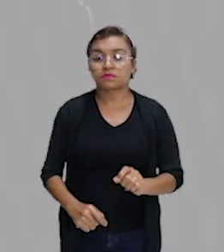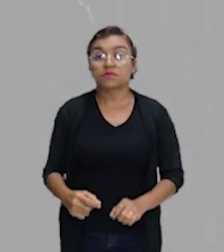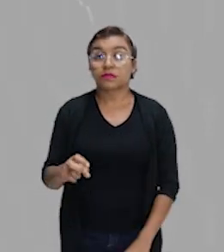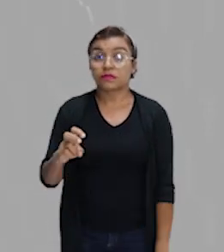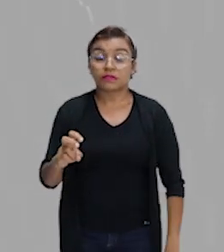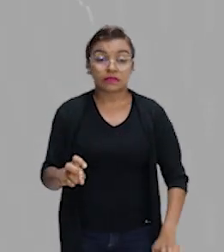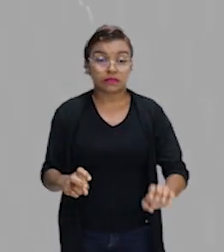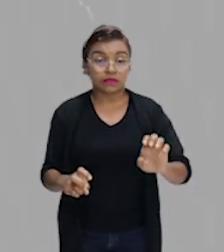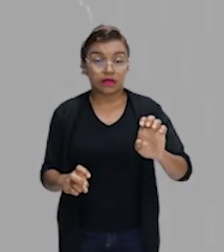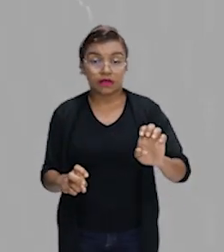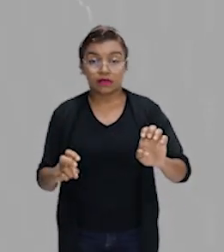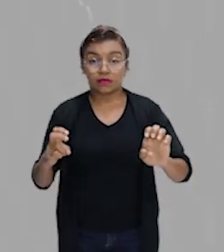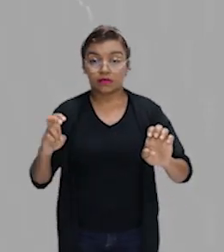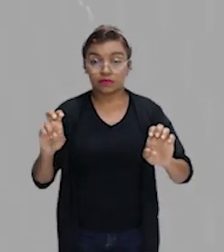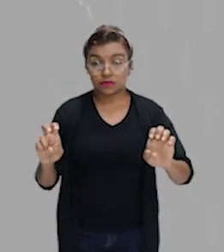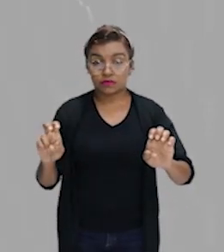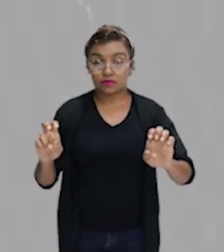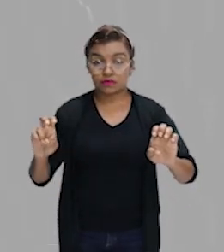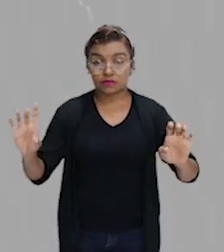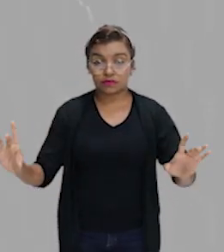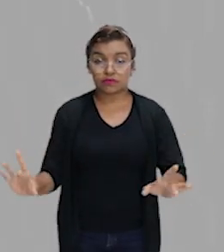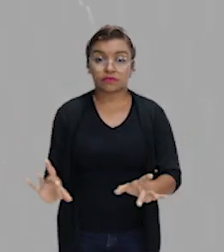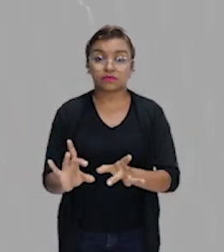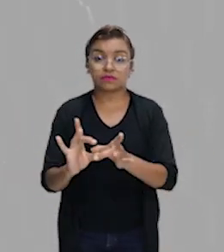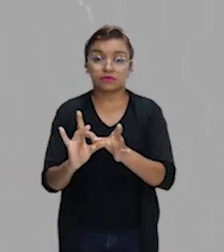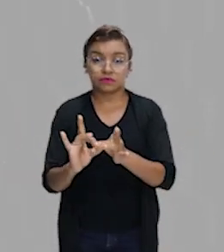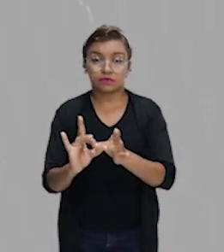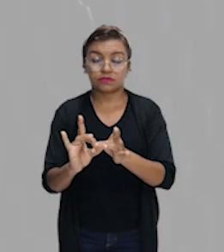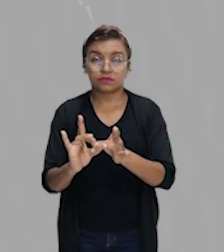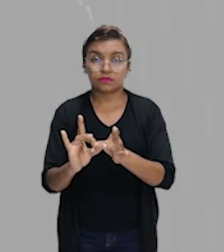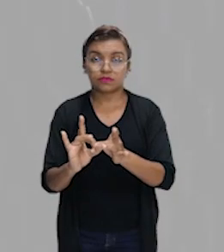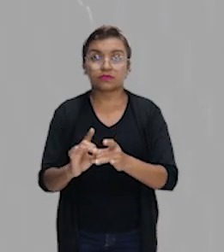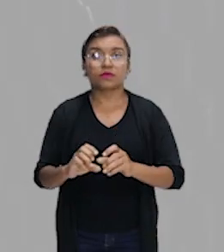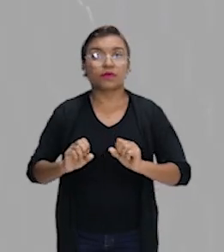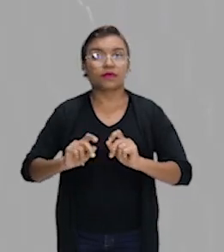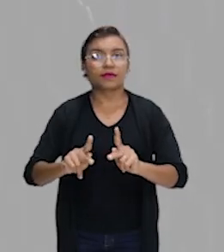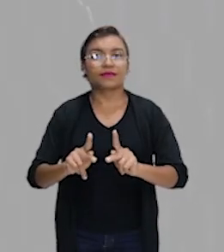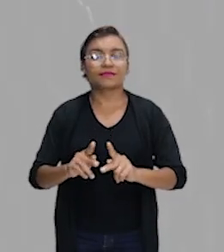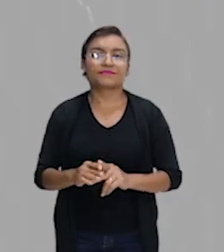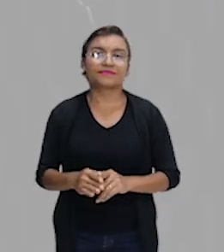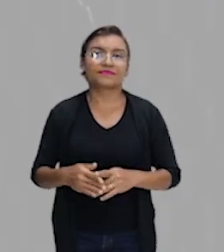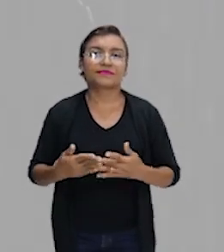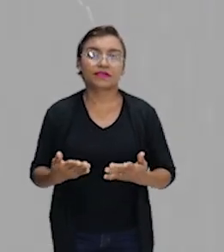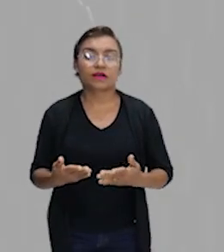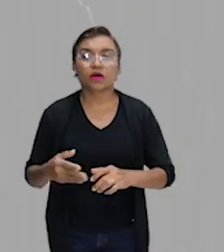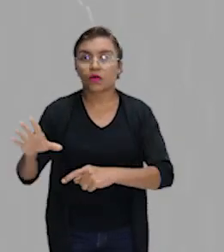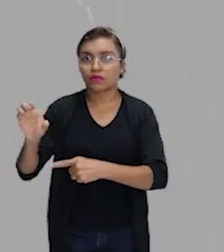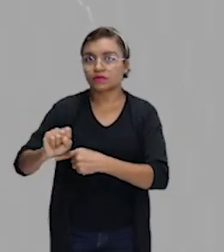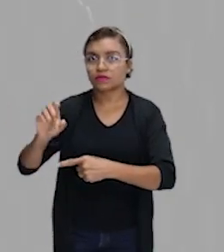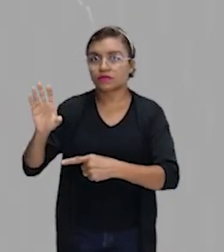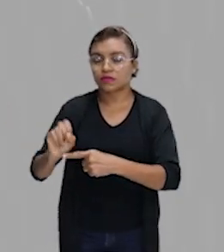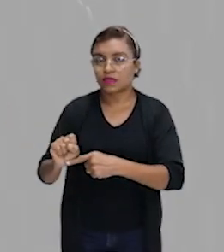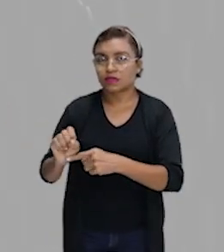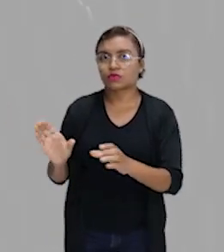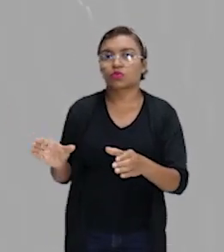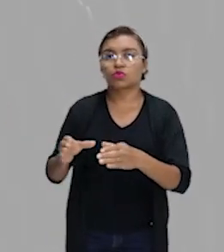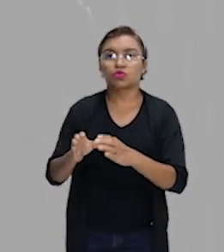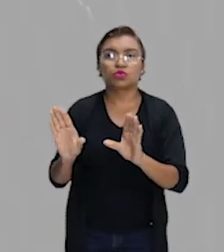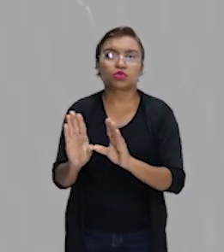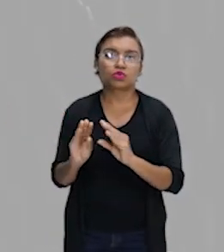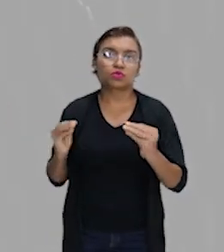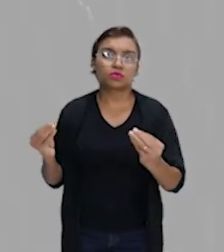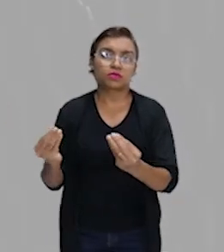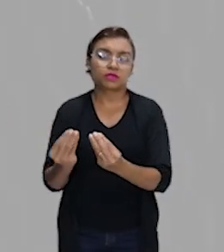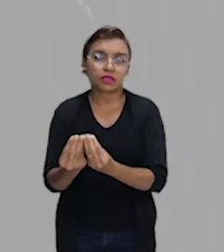vai ser o item E com o número 4, o NaF. Ok, turma? Então, sais são um conjunto de substâncias que